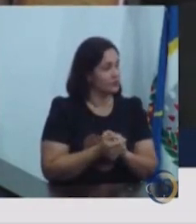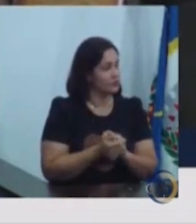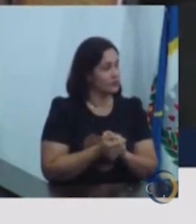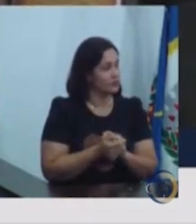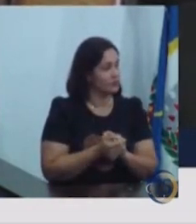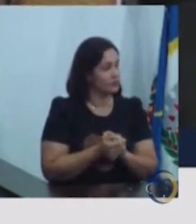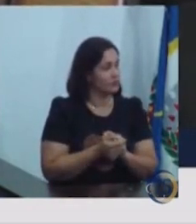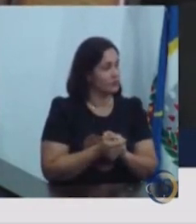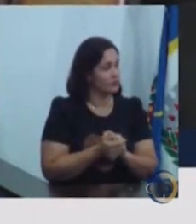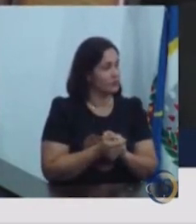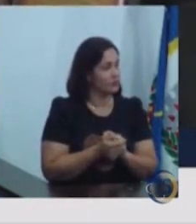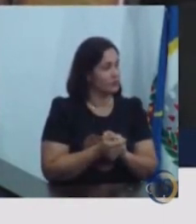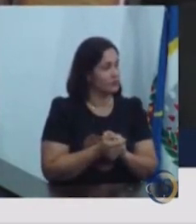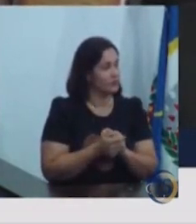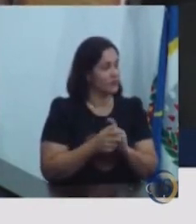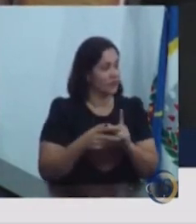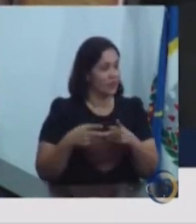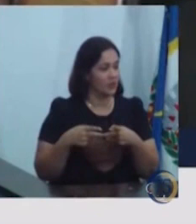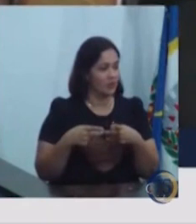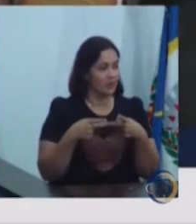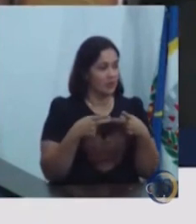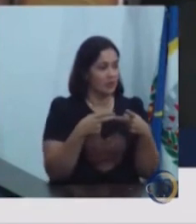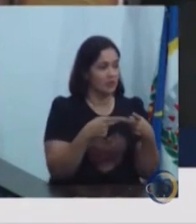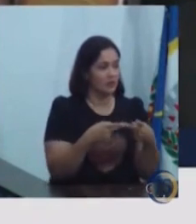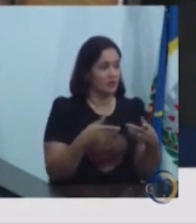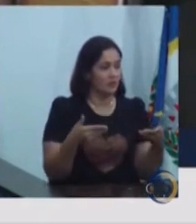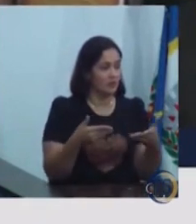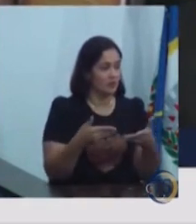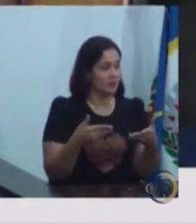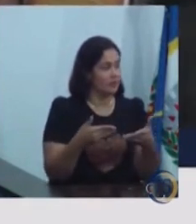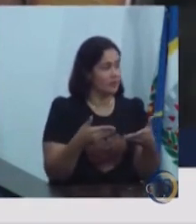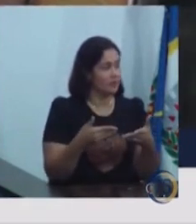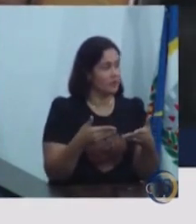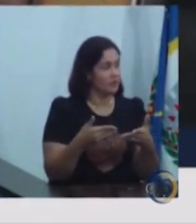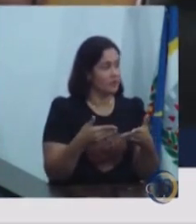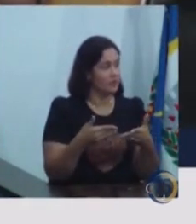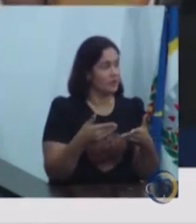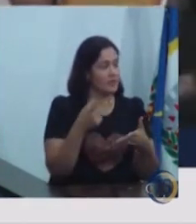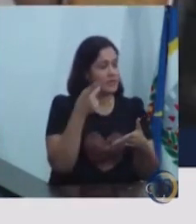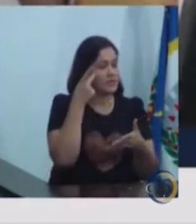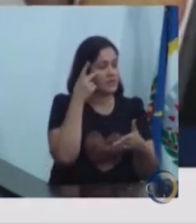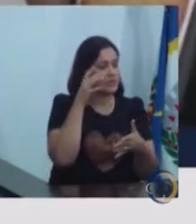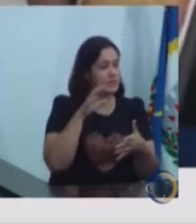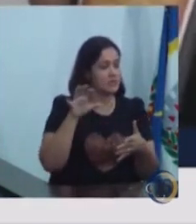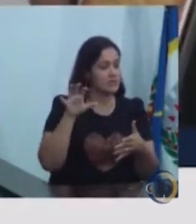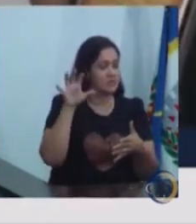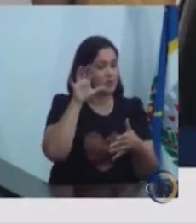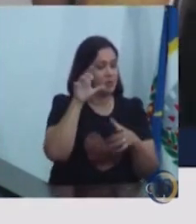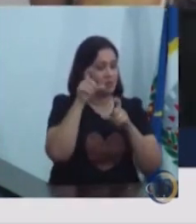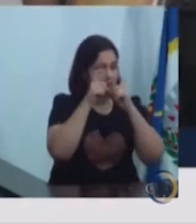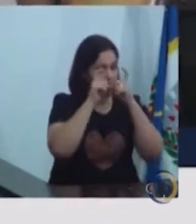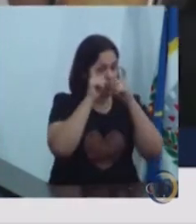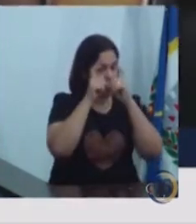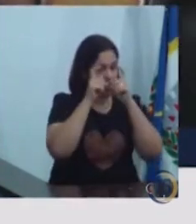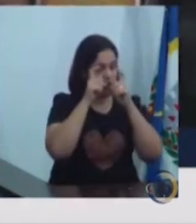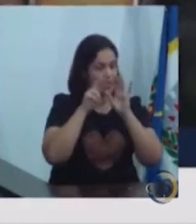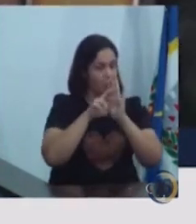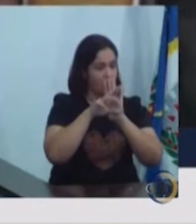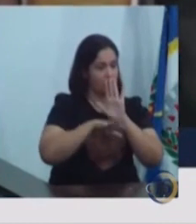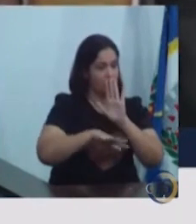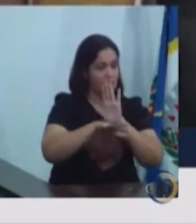Eu venho em nome do tenente-coronel Ciconelli, que está na cidade de São Paulo, participando de uma reunião. E